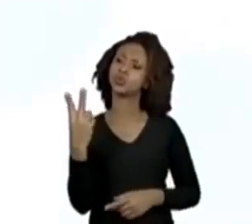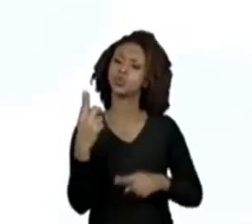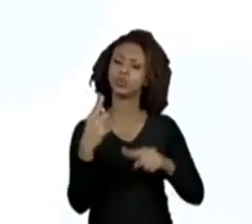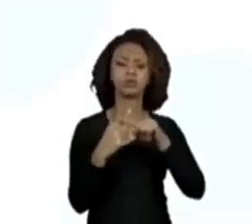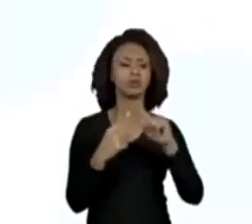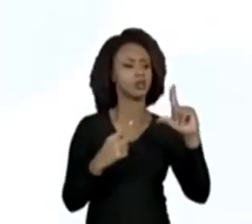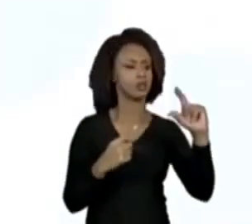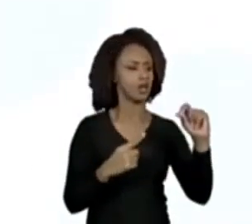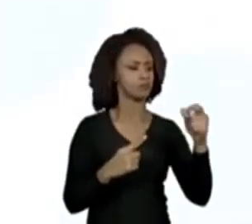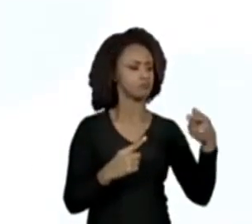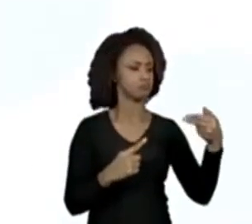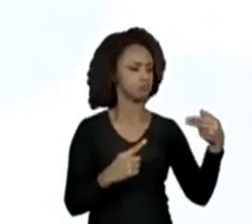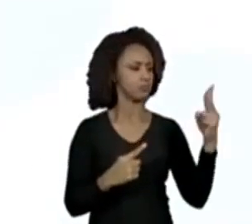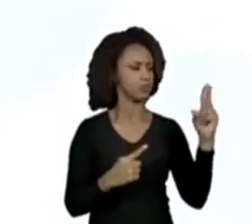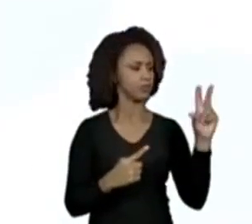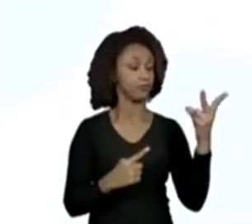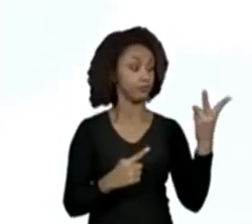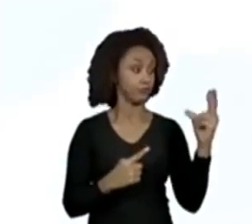2 vezes 10 é 20,